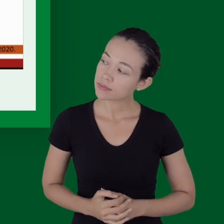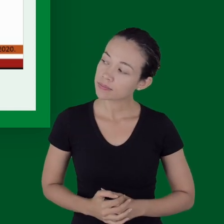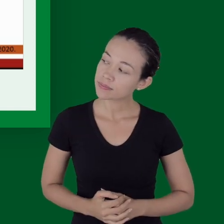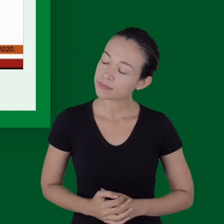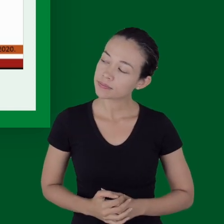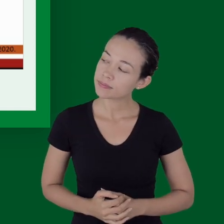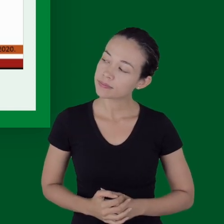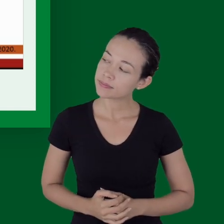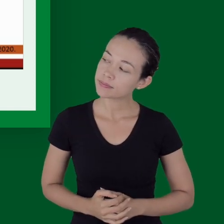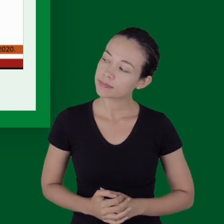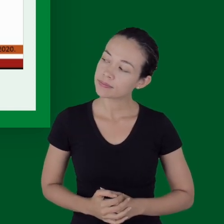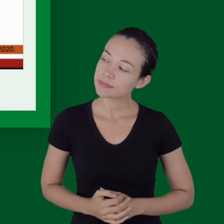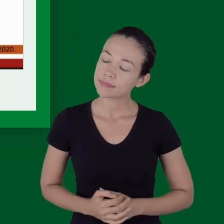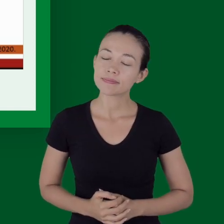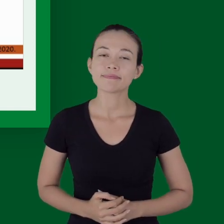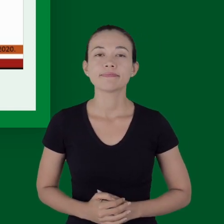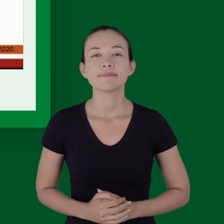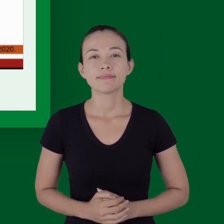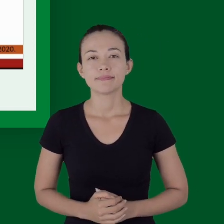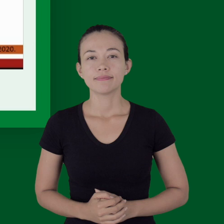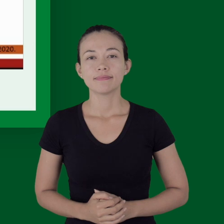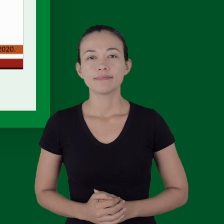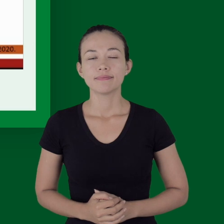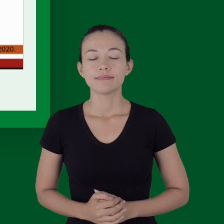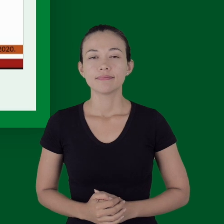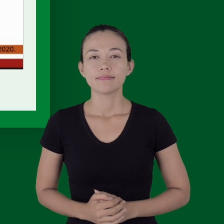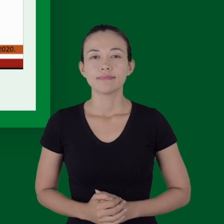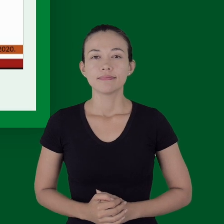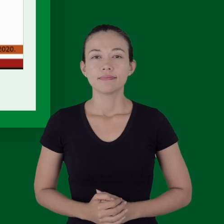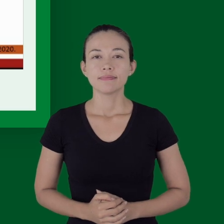né, e epiglote aqui.